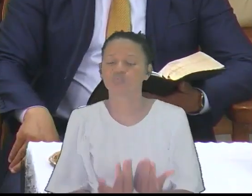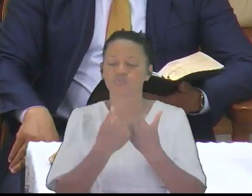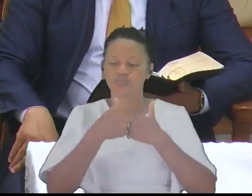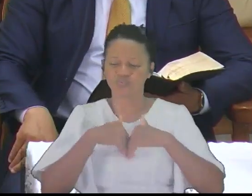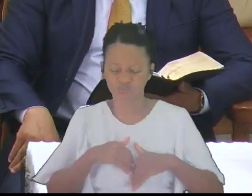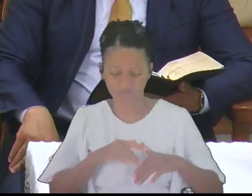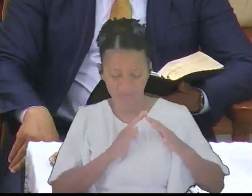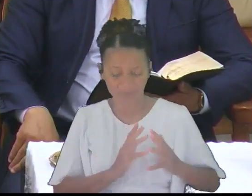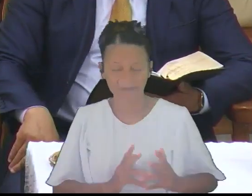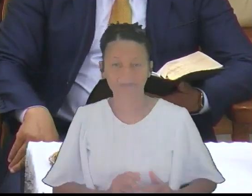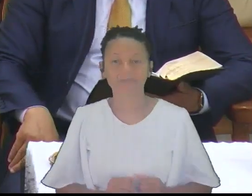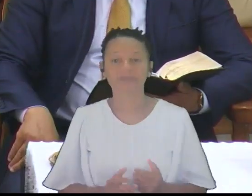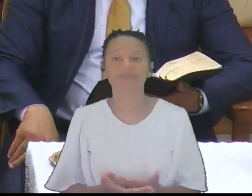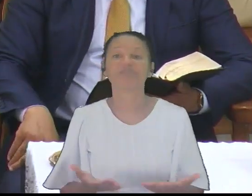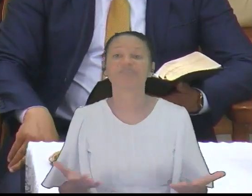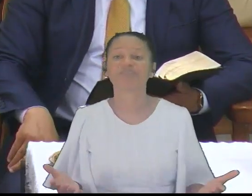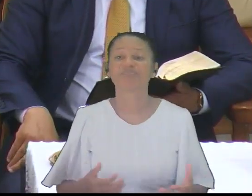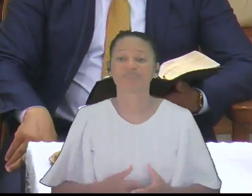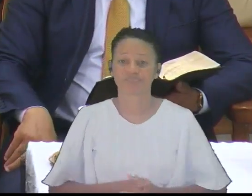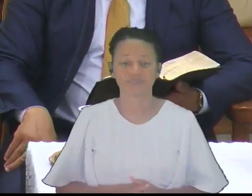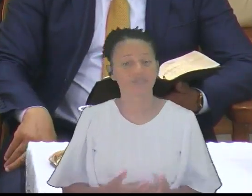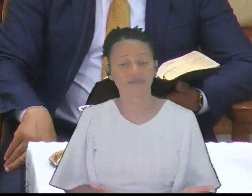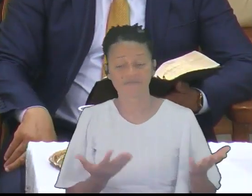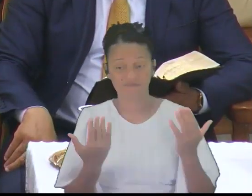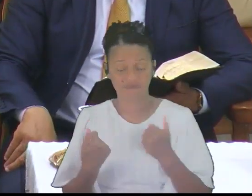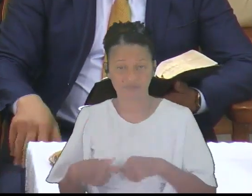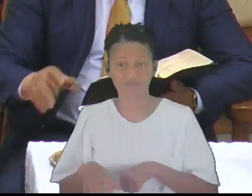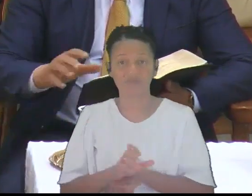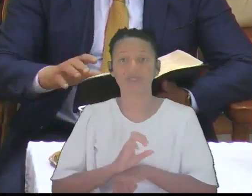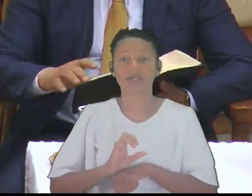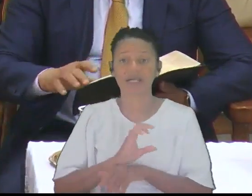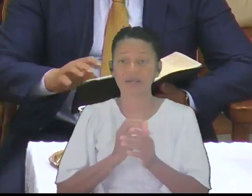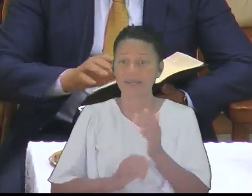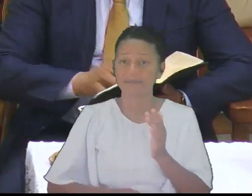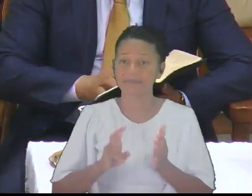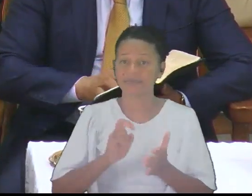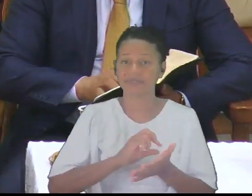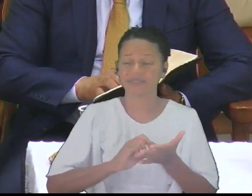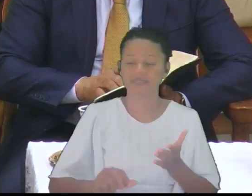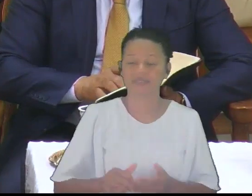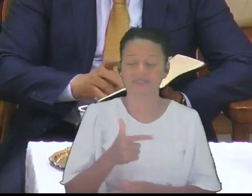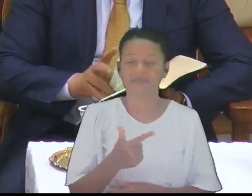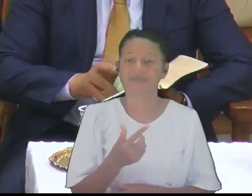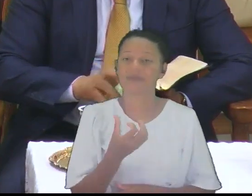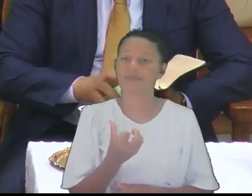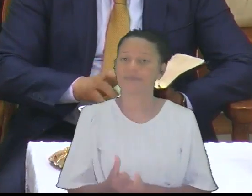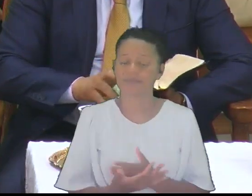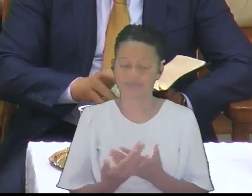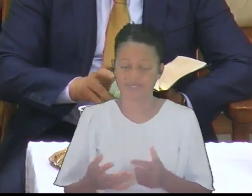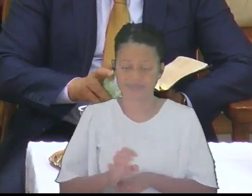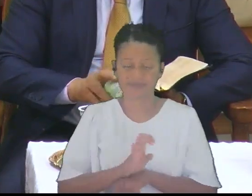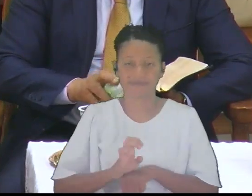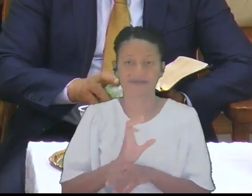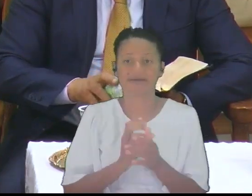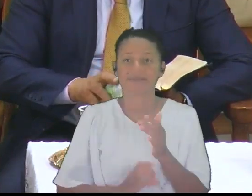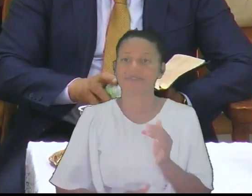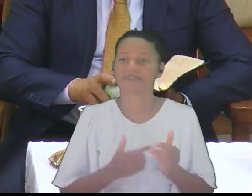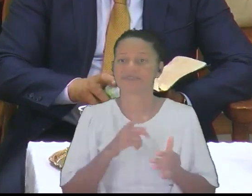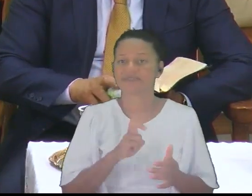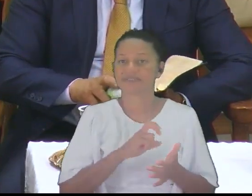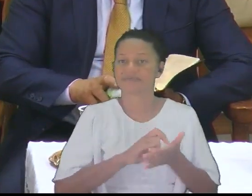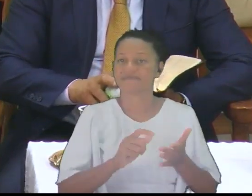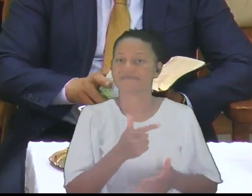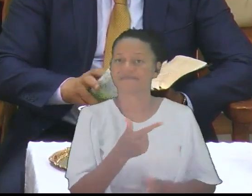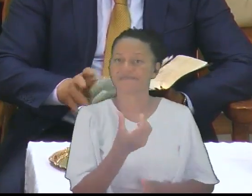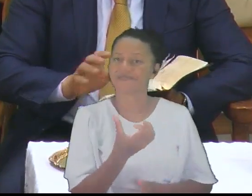saímos lavados? Vamos ver em Efésios, capítulo 5, versículo 26. Efésios 5 e 26. Tem